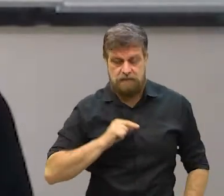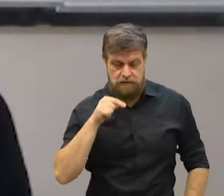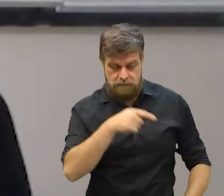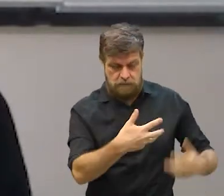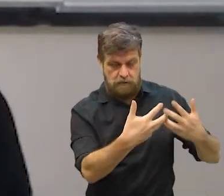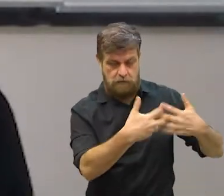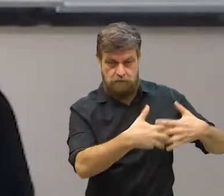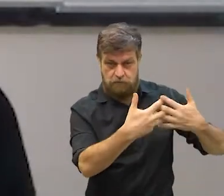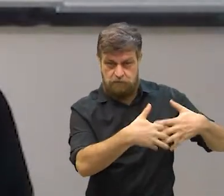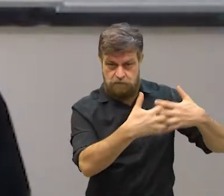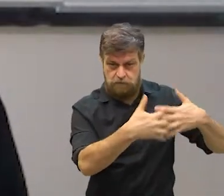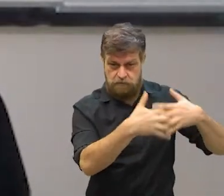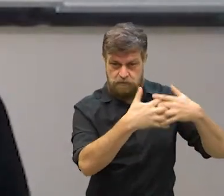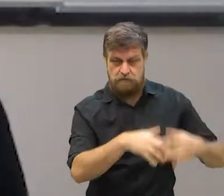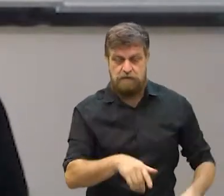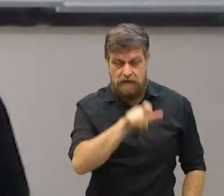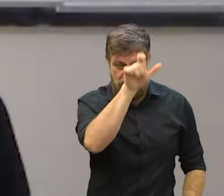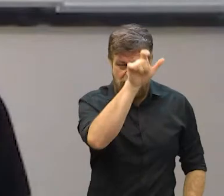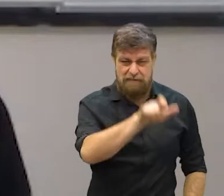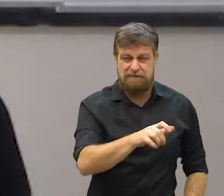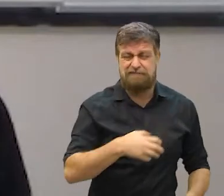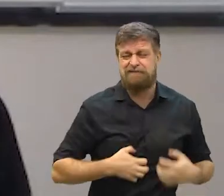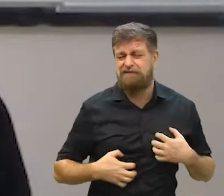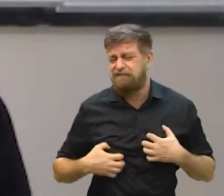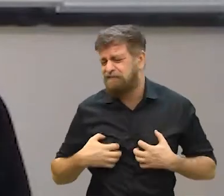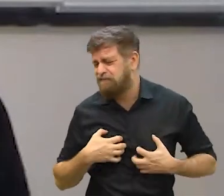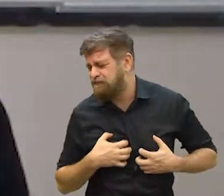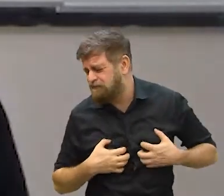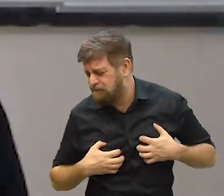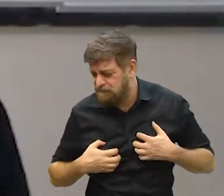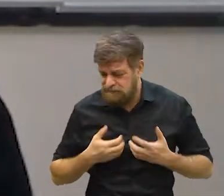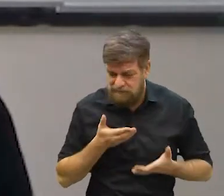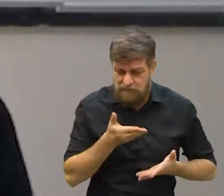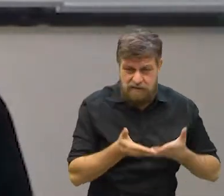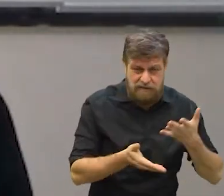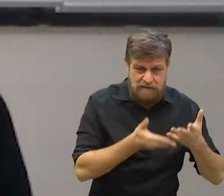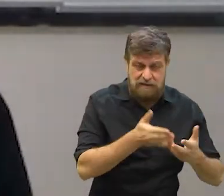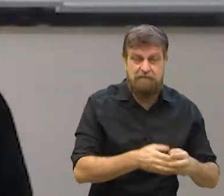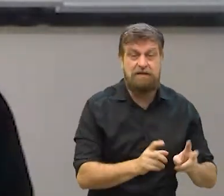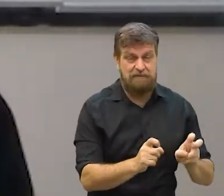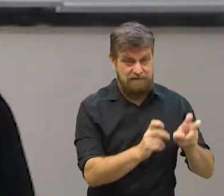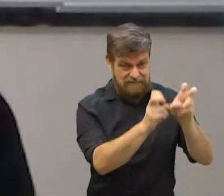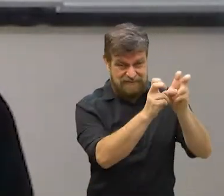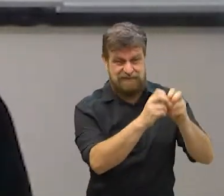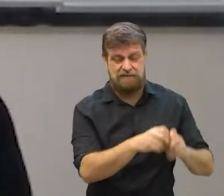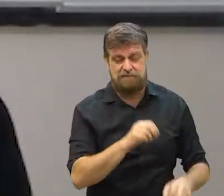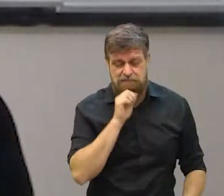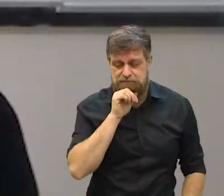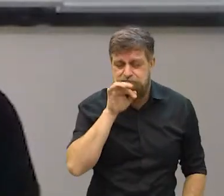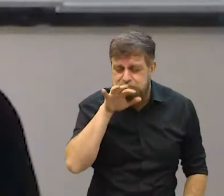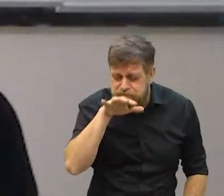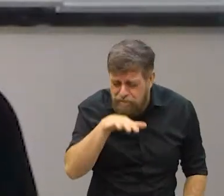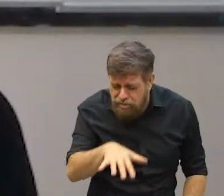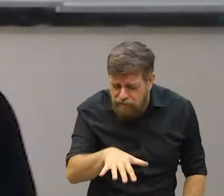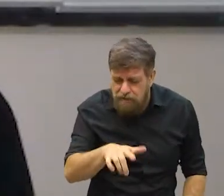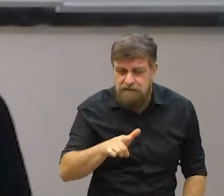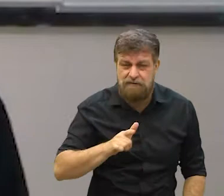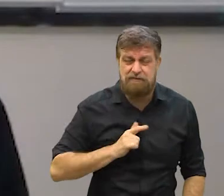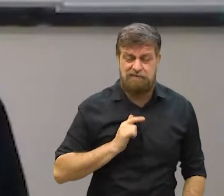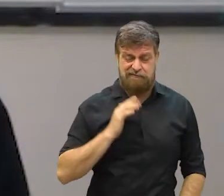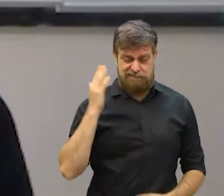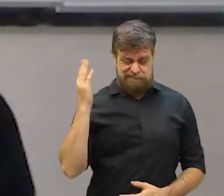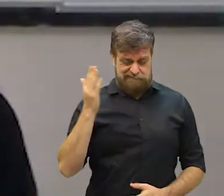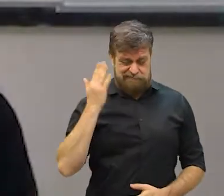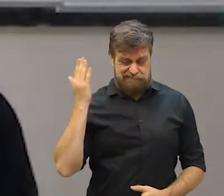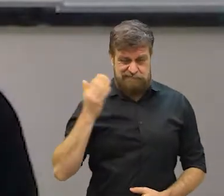ação tanto nos sintomas desagradáveis do tratamento do câncer, como náuseas, vômitos decorrentes